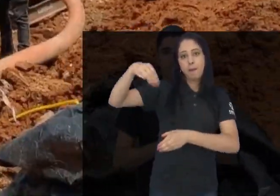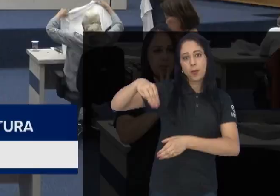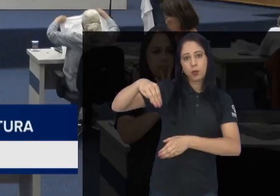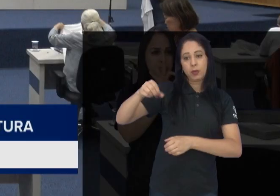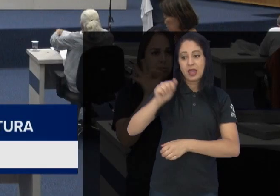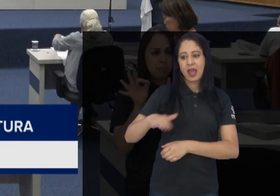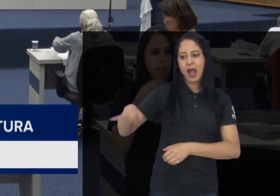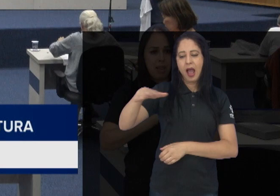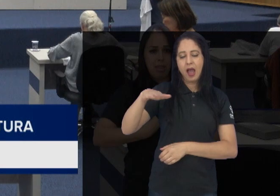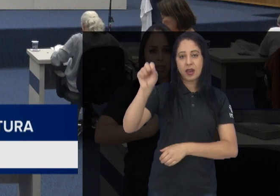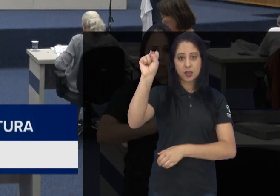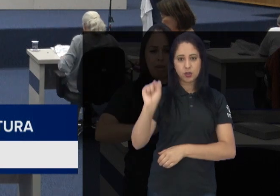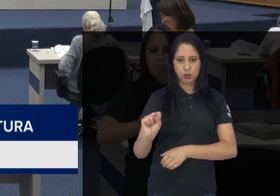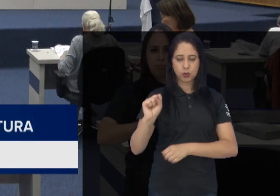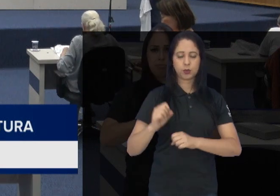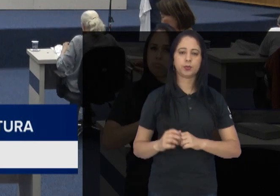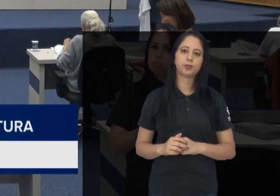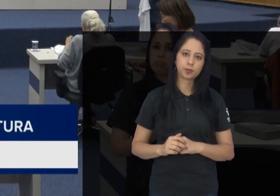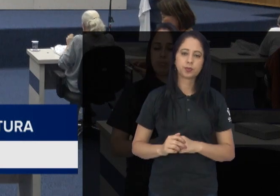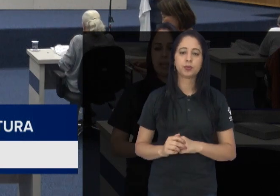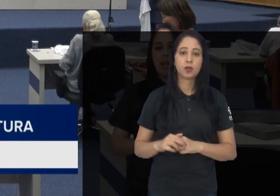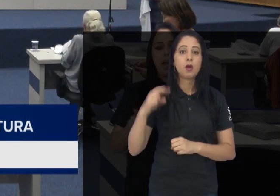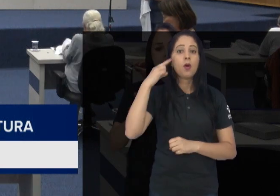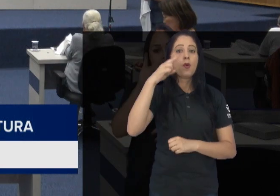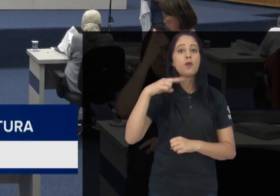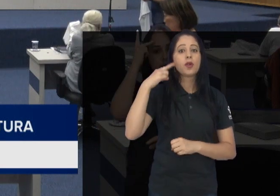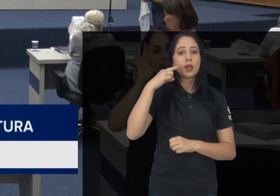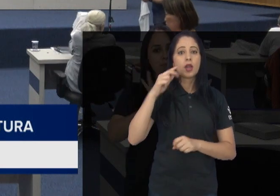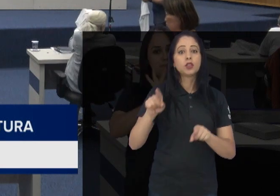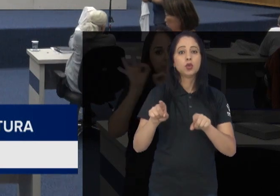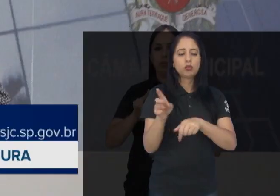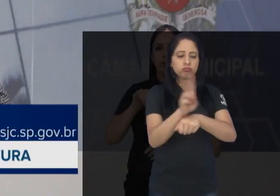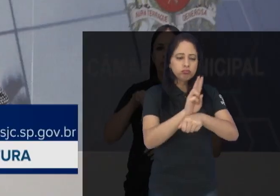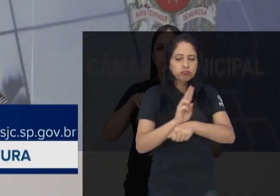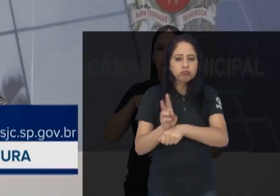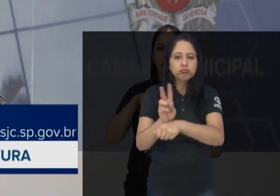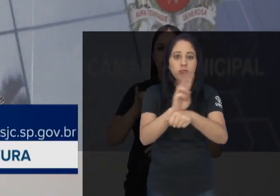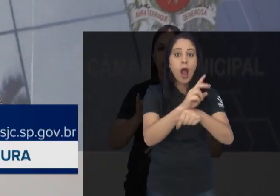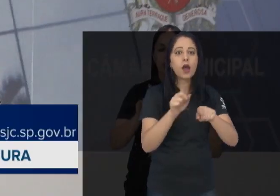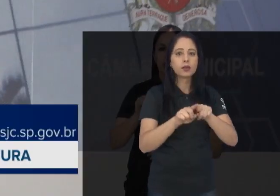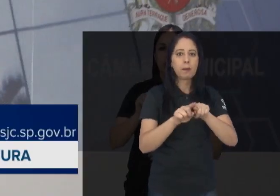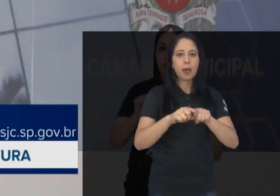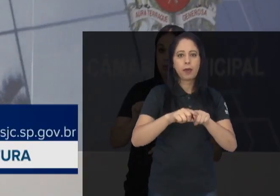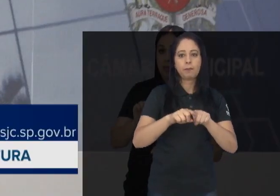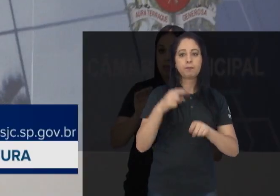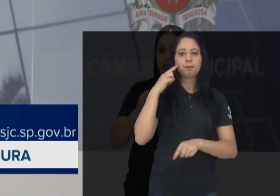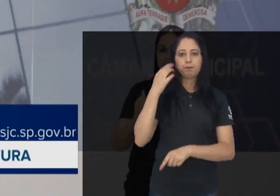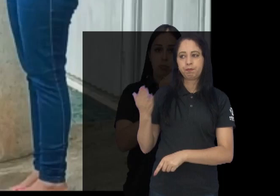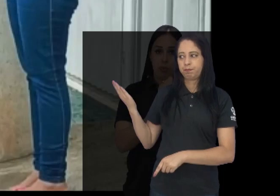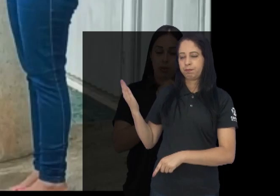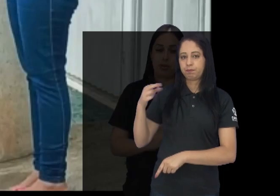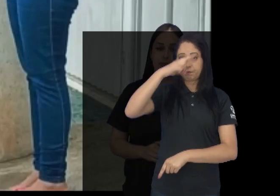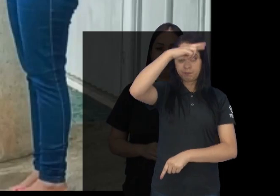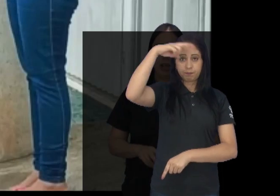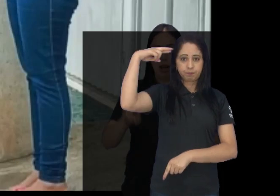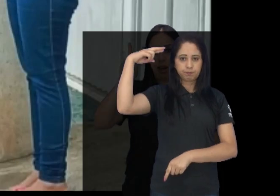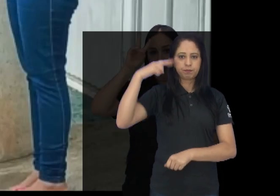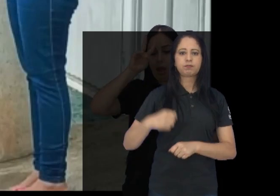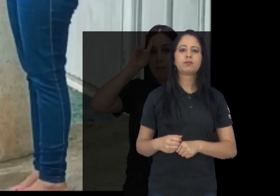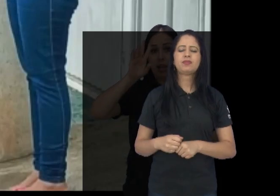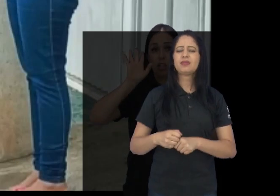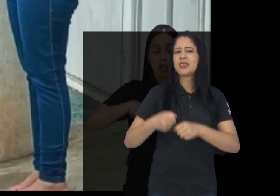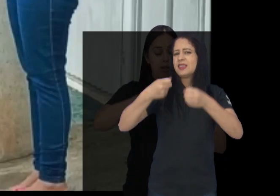José. Outro parlamentar que apresentou ações de fiscalização foi o vereador Roberto Chagas. Ele abordou